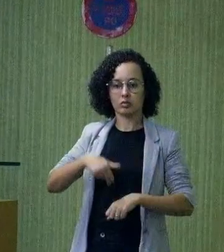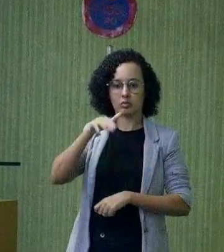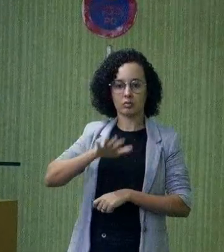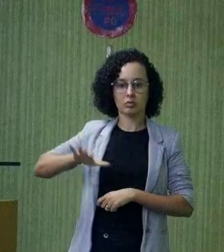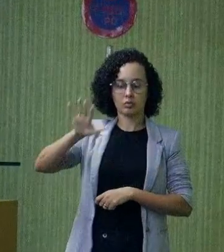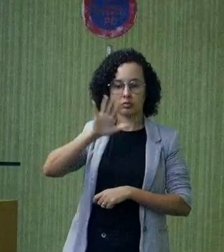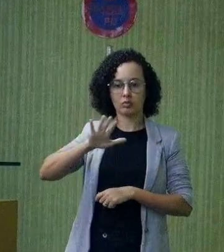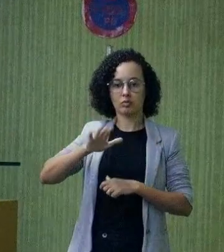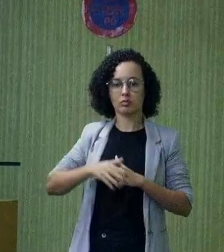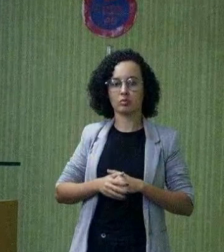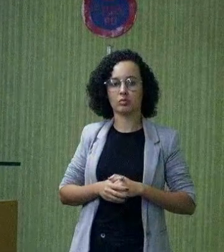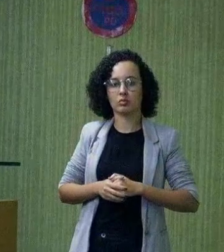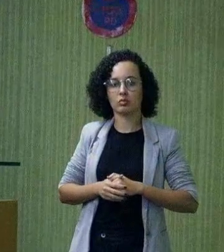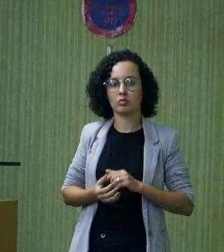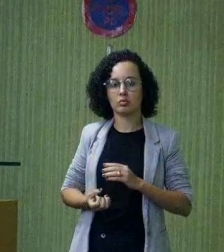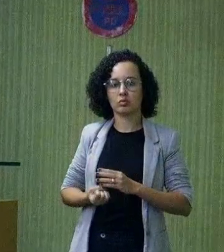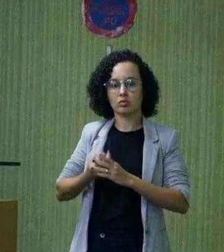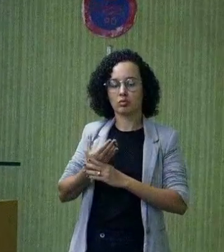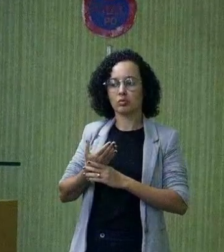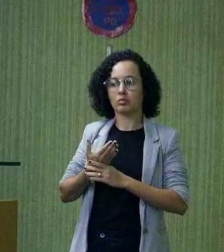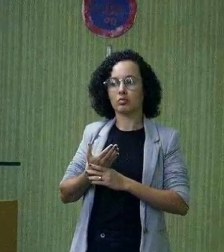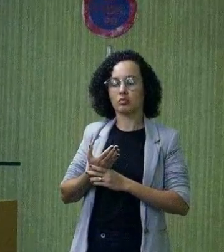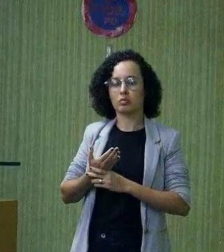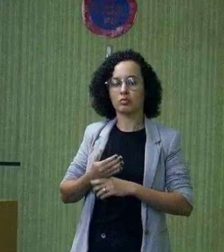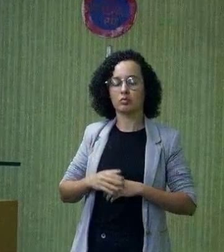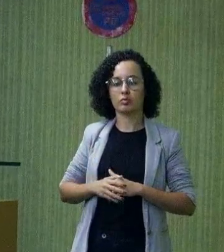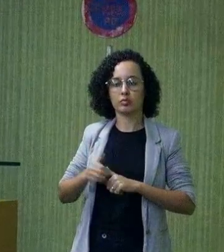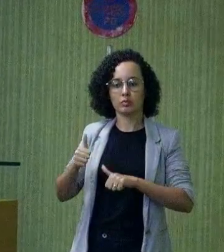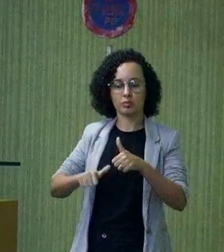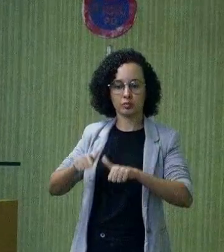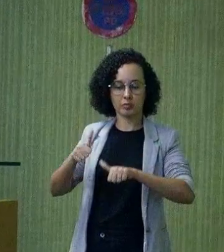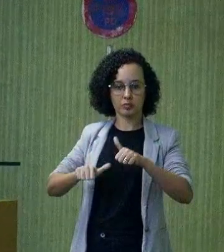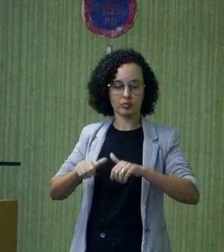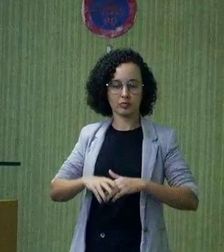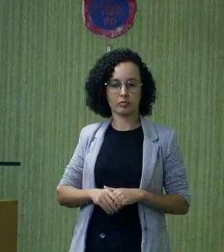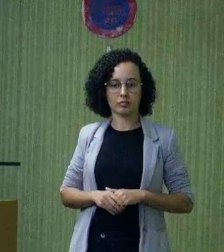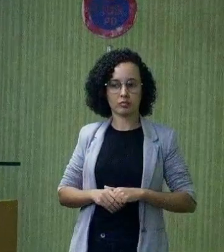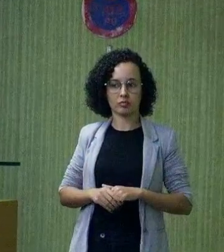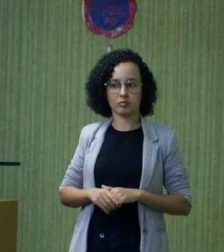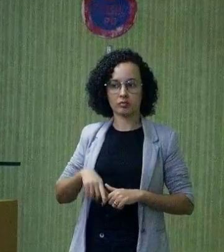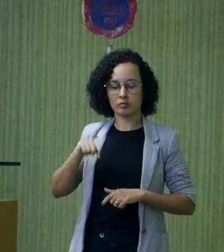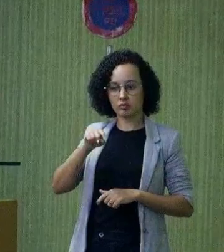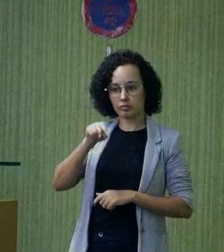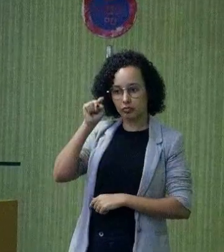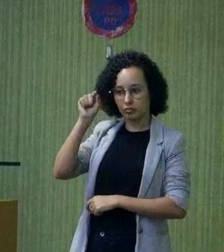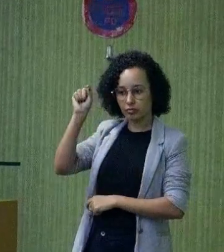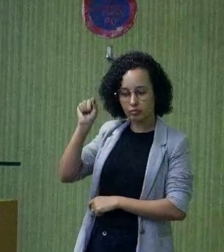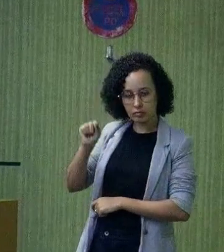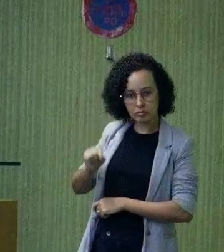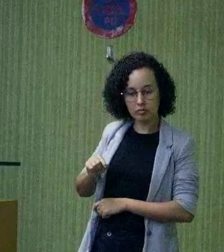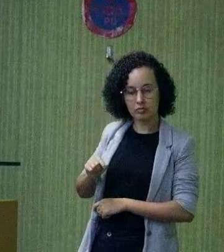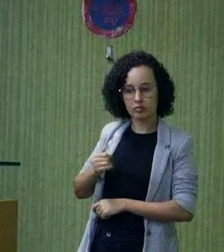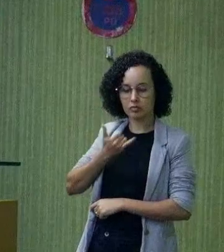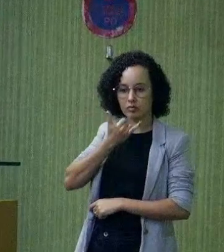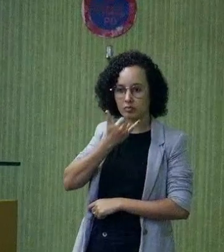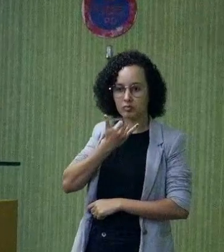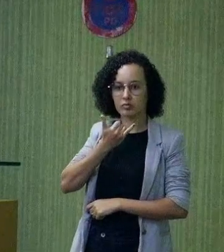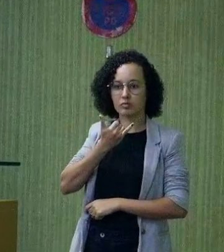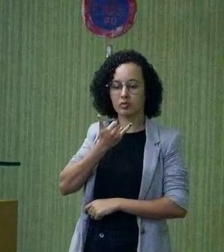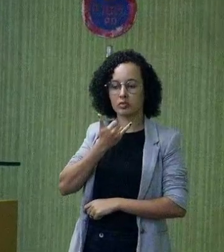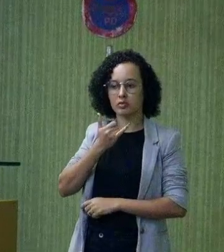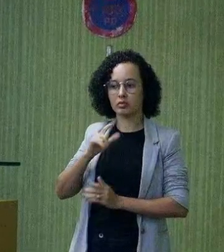colaboração e a criação do sistema de monitoramento e avaliação né então é esses seriam os desafios Eu lamento aí que eu tenho ocupado